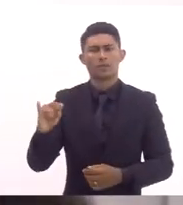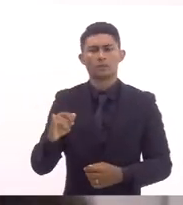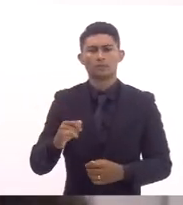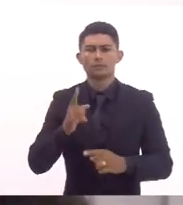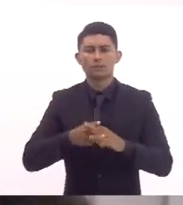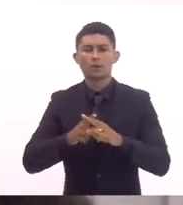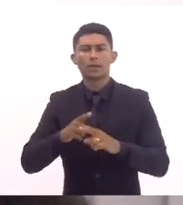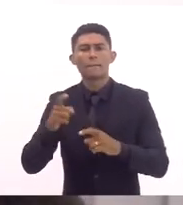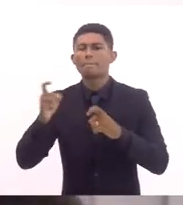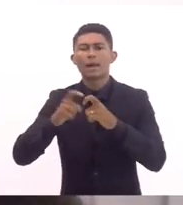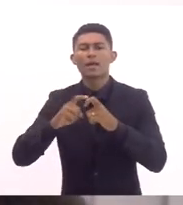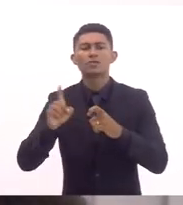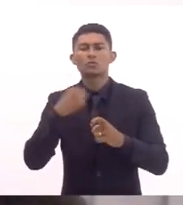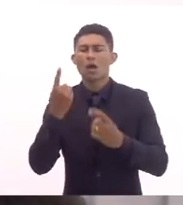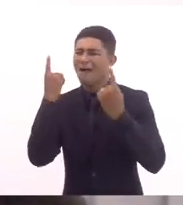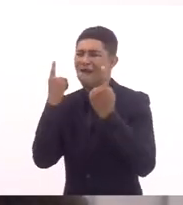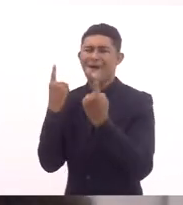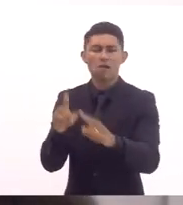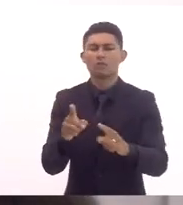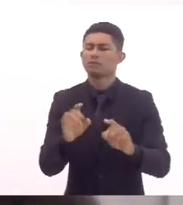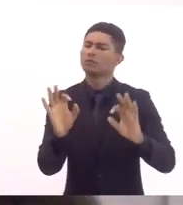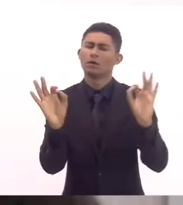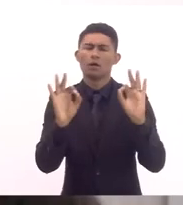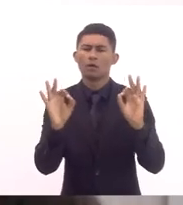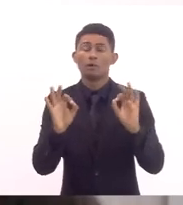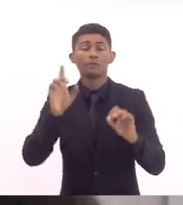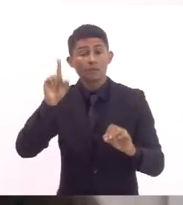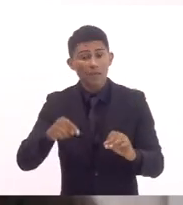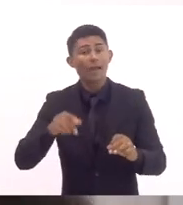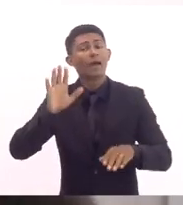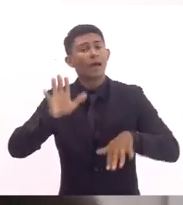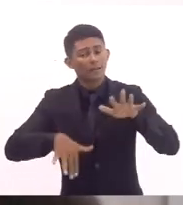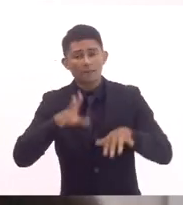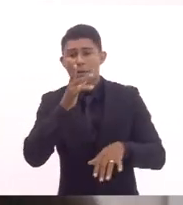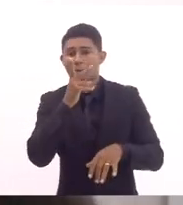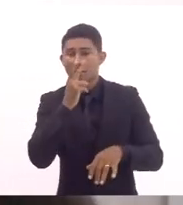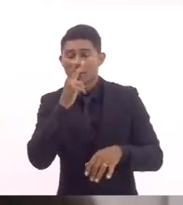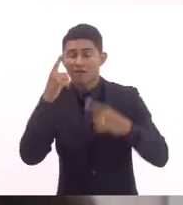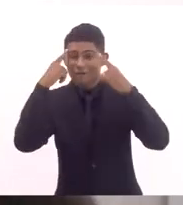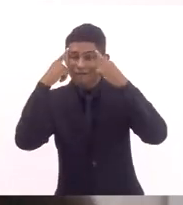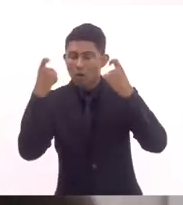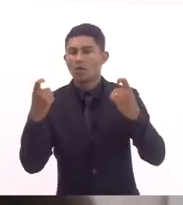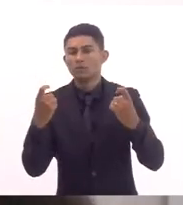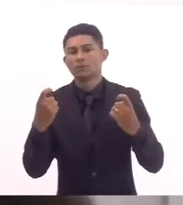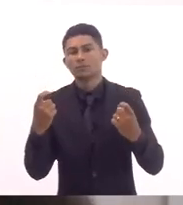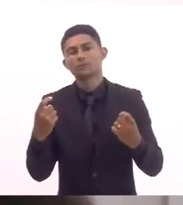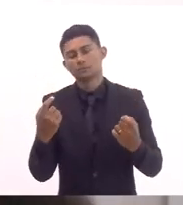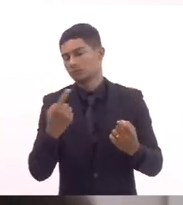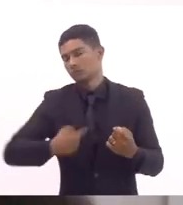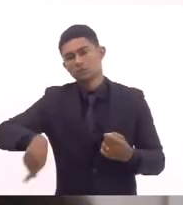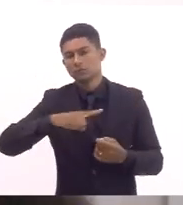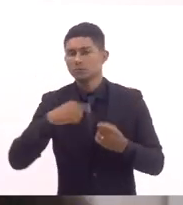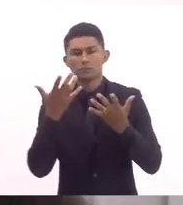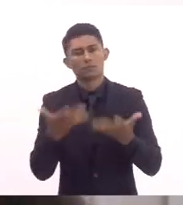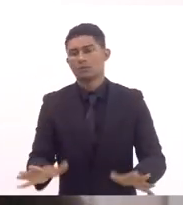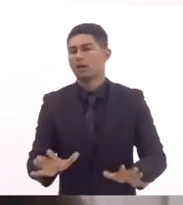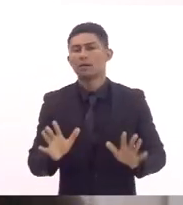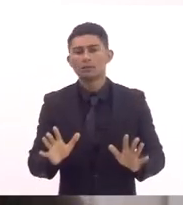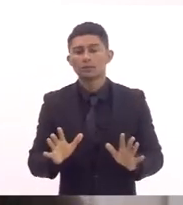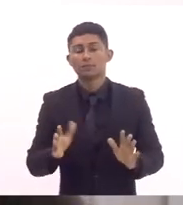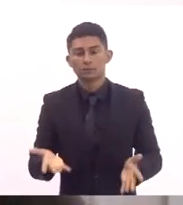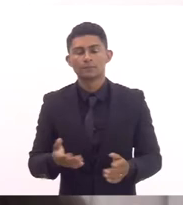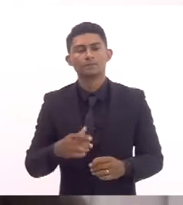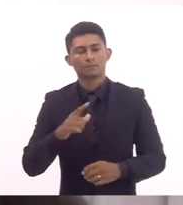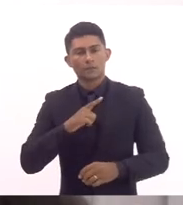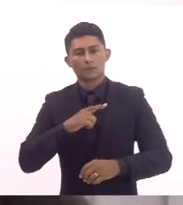gente não tá lutando contra os médicos a gente tá no tanto sobre uma prática de controle dos corpos e violência na atenção à saúde das mulheres então a gente capacitou